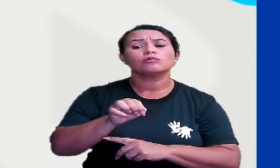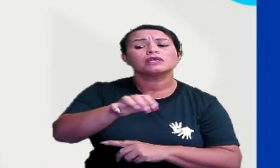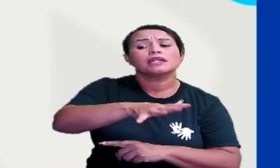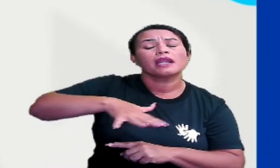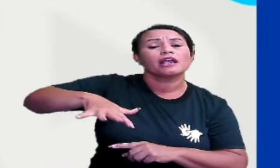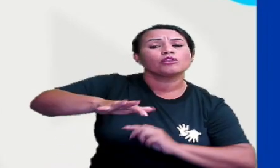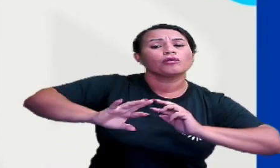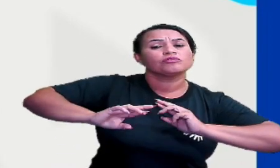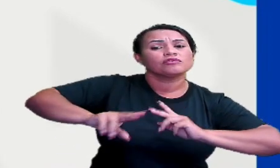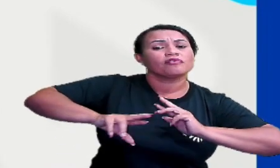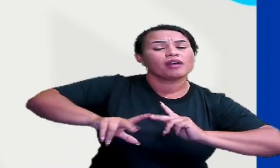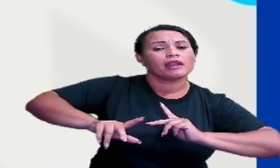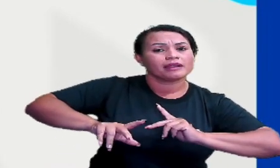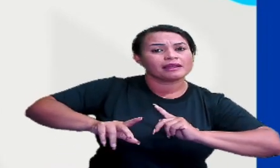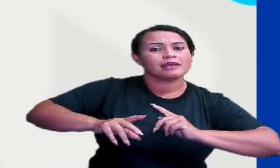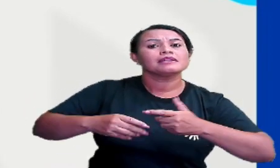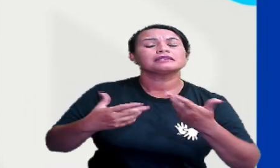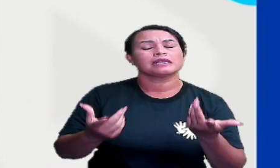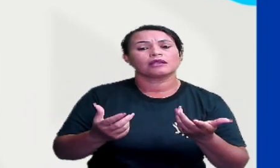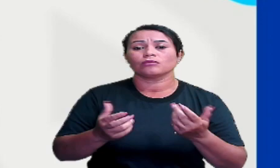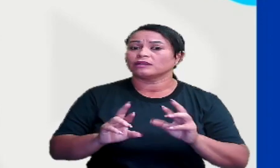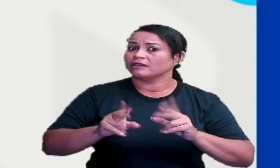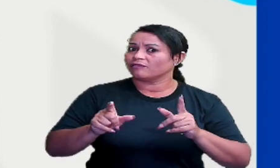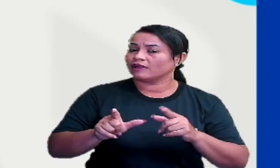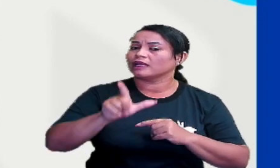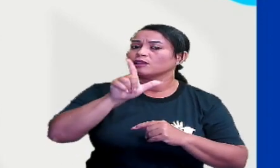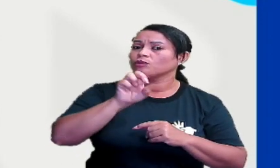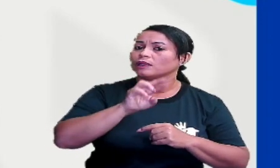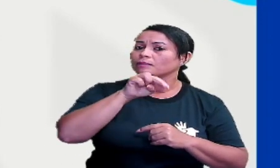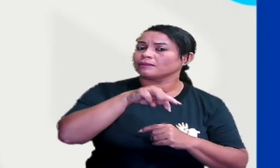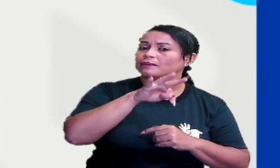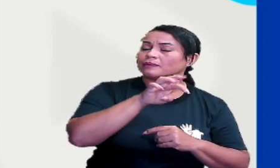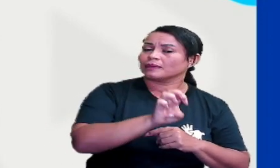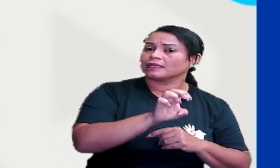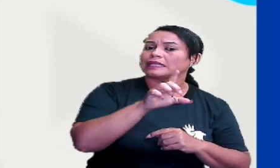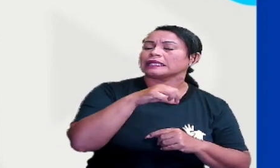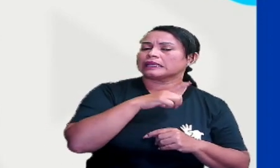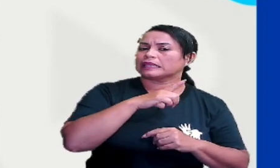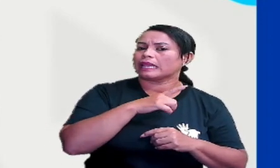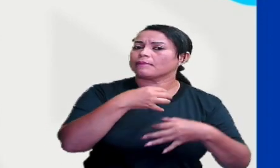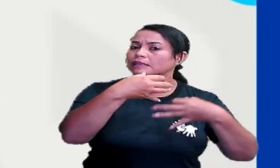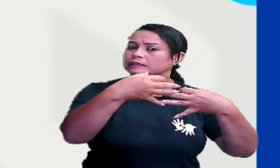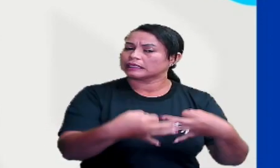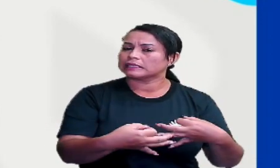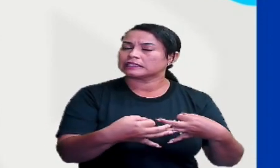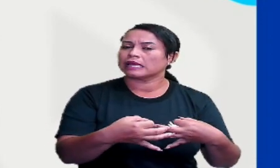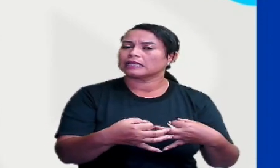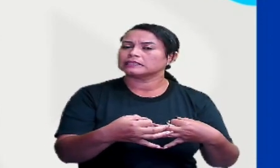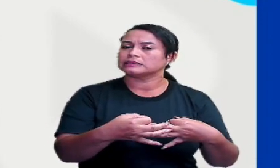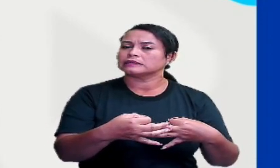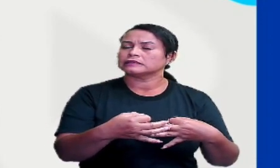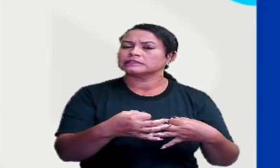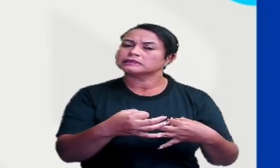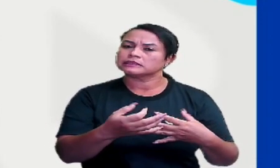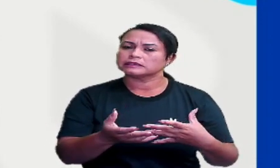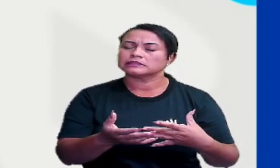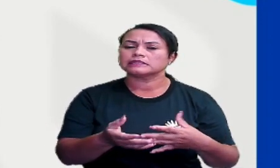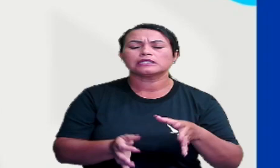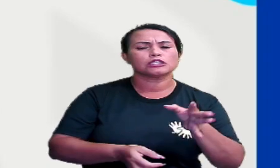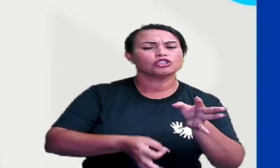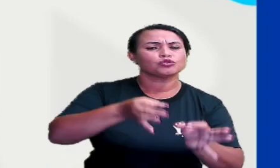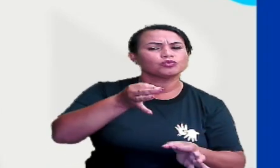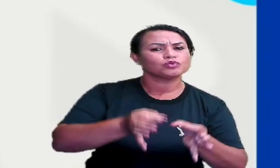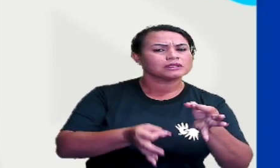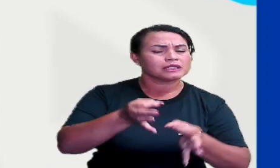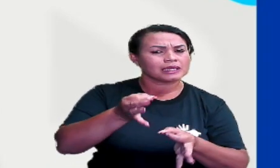diferentes. Ao contrário de limite, que é uma noção mais exata e mais fixada